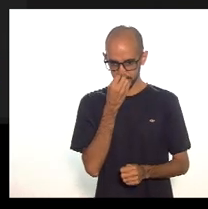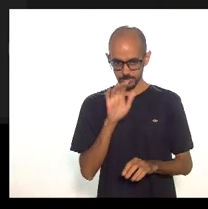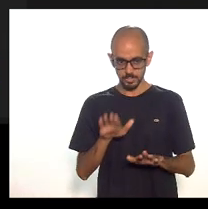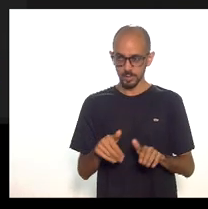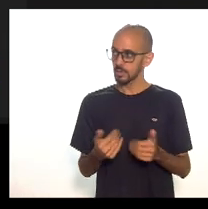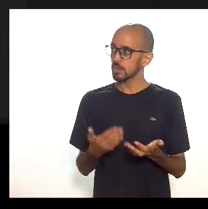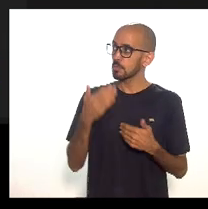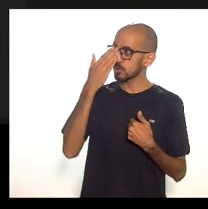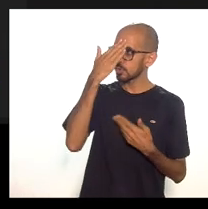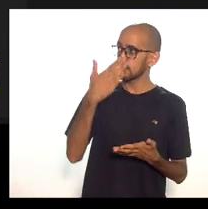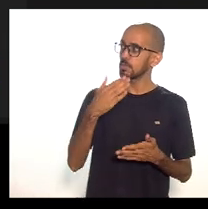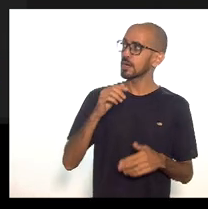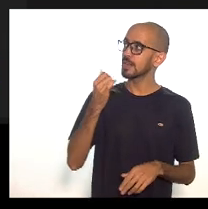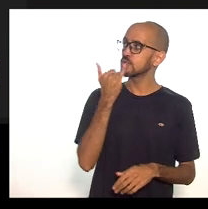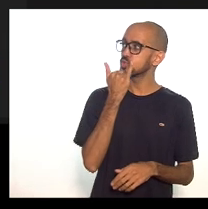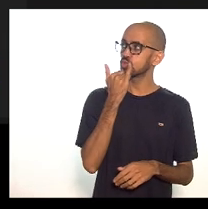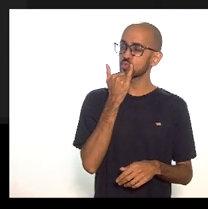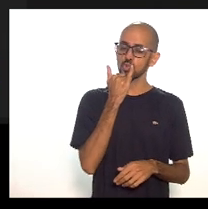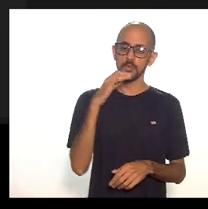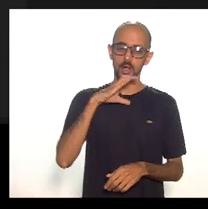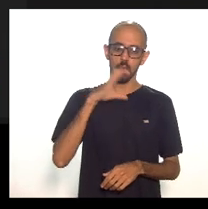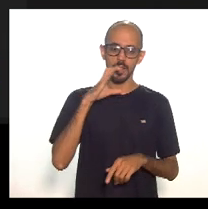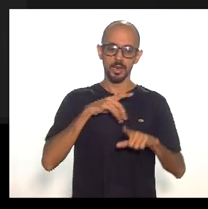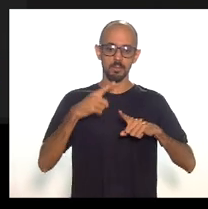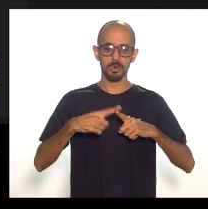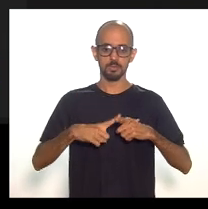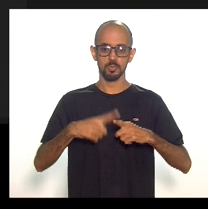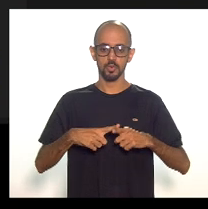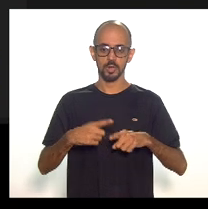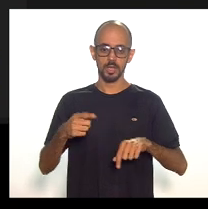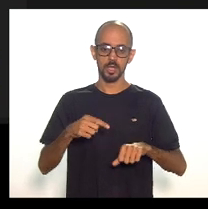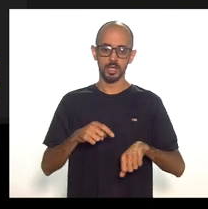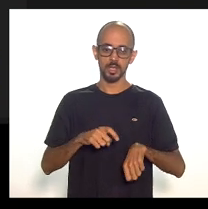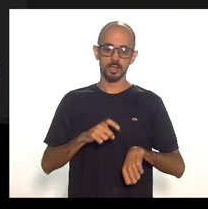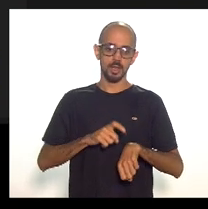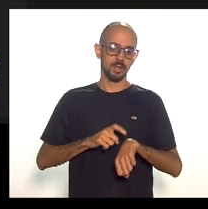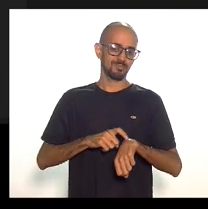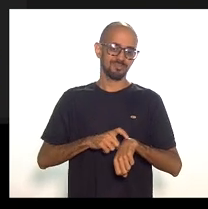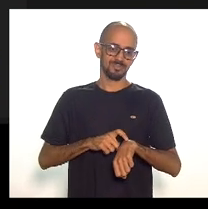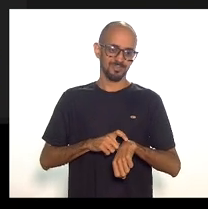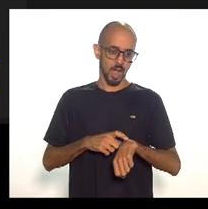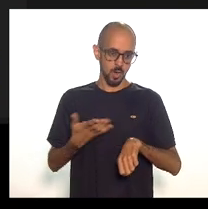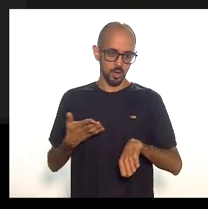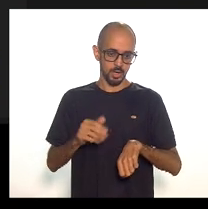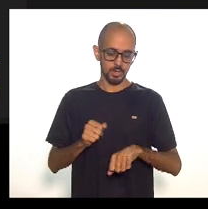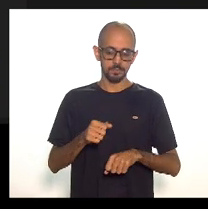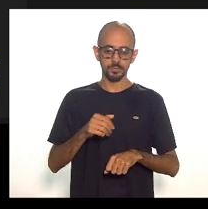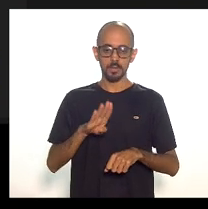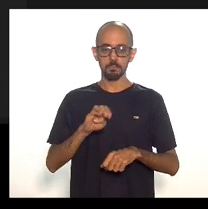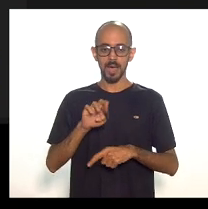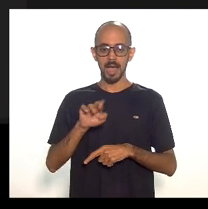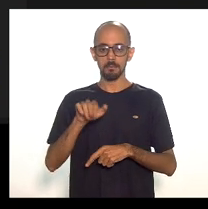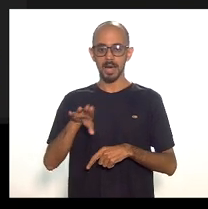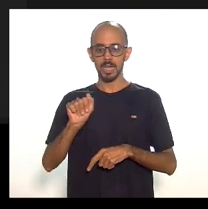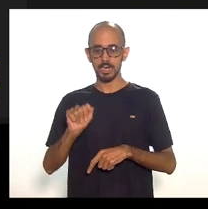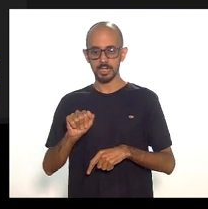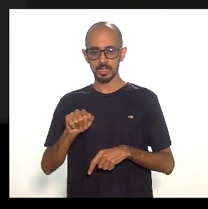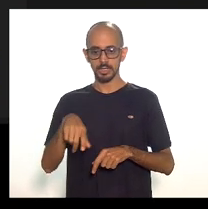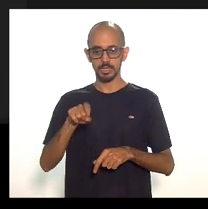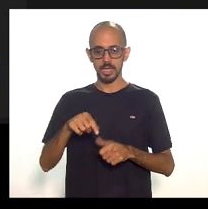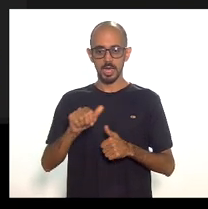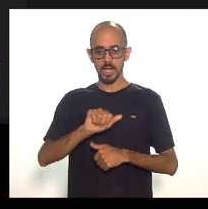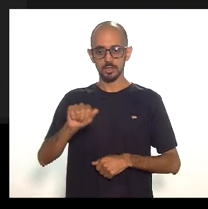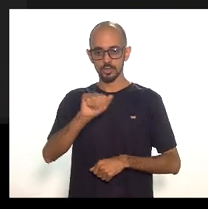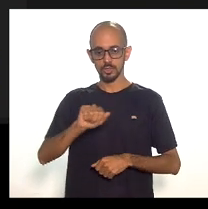Muito obrigado. Desculpa a correria, mas ainda queria chamar a Bárbara Costa, da Federação dos Auxiliares e